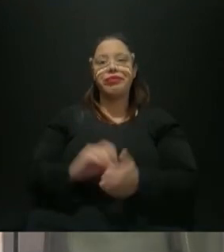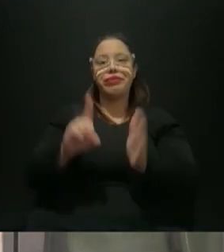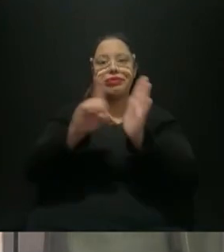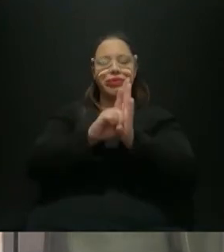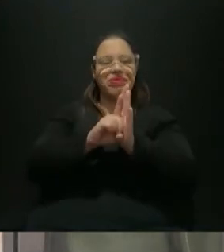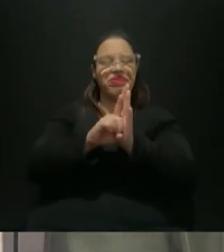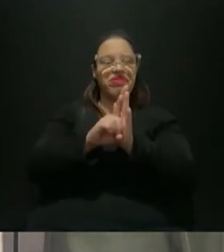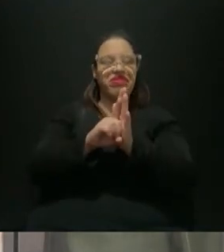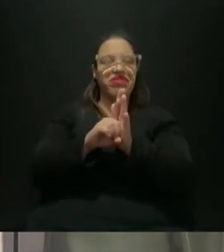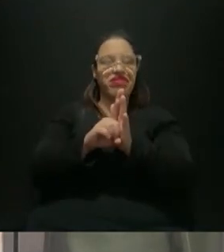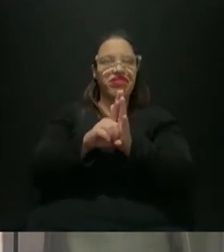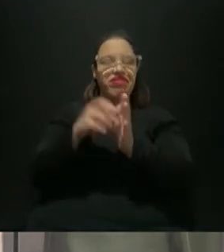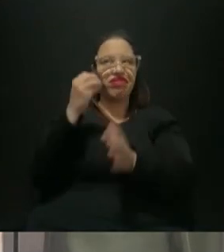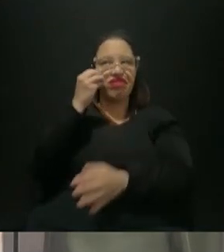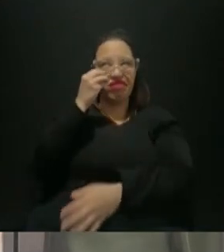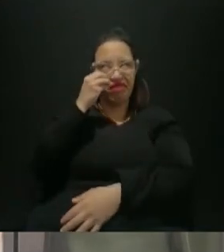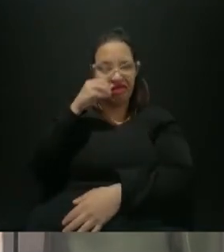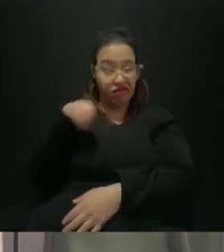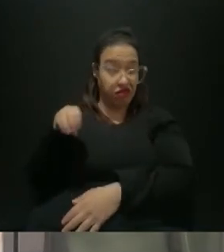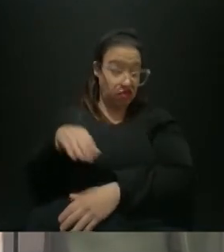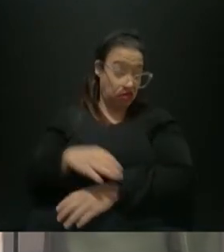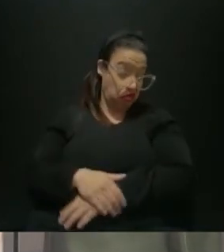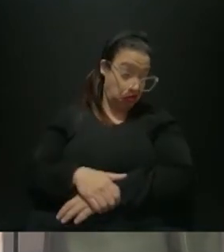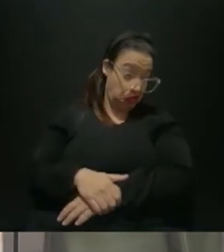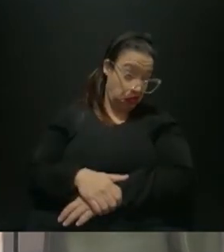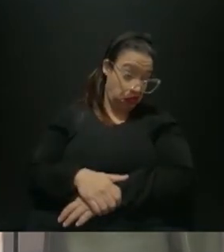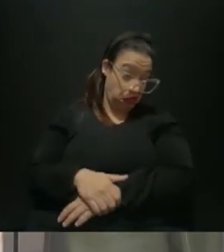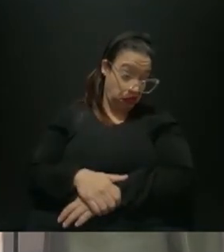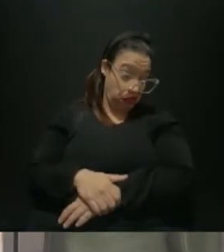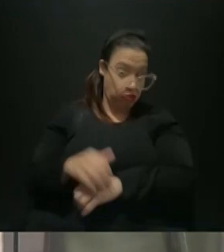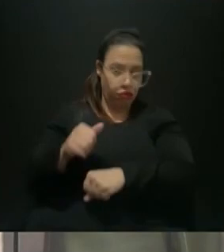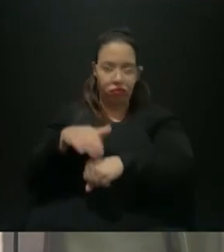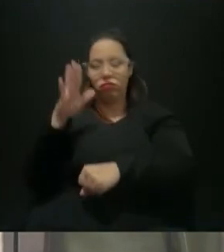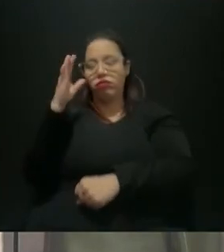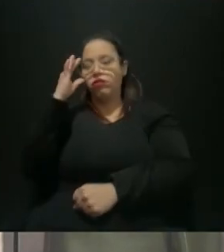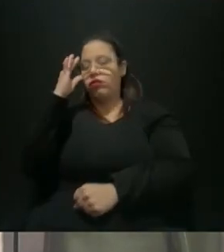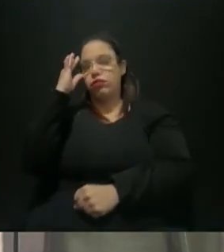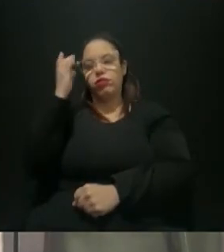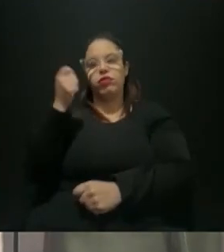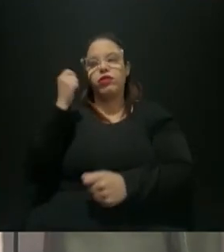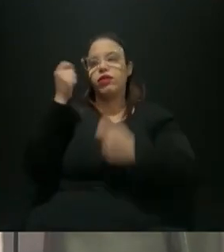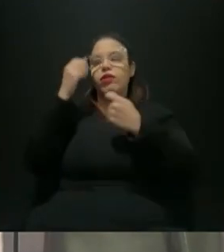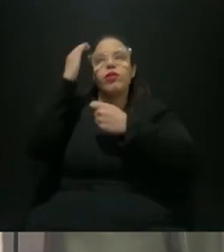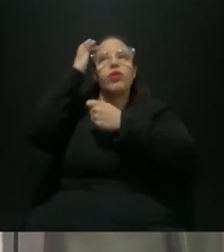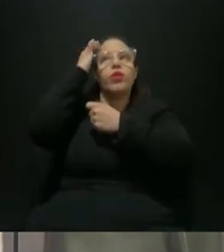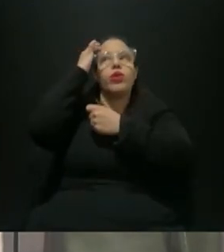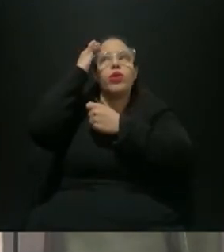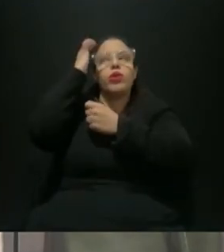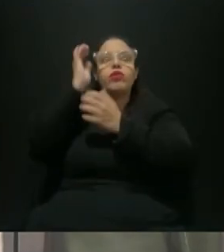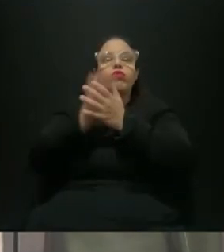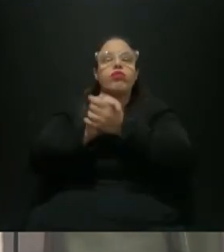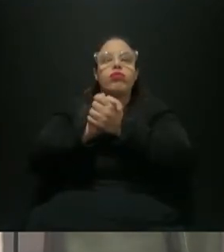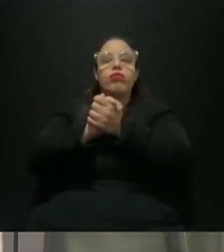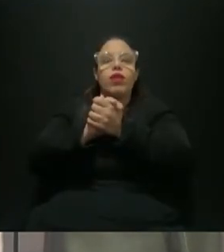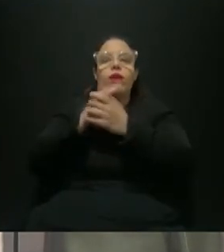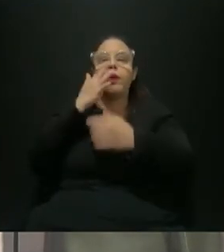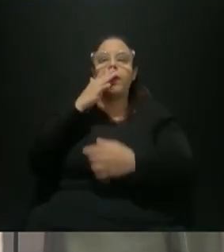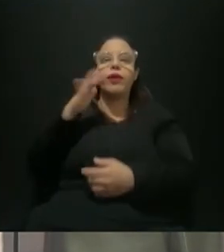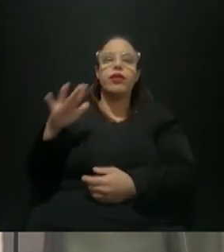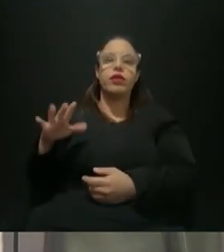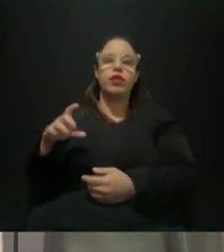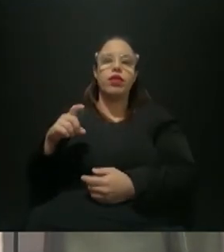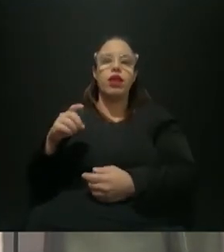a gente tem que pensar que é muito mais do que no nosso imaginário, que às vezes fala assim, uma criança que está em extrema pobreza.